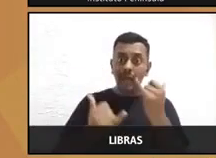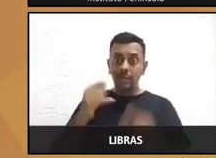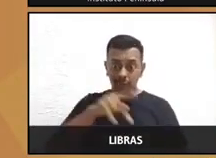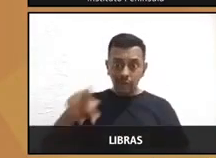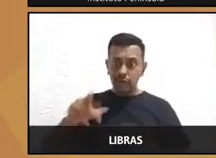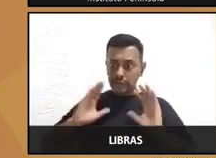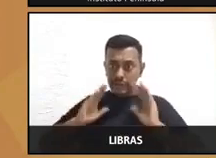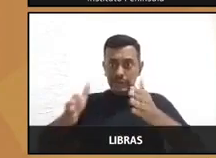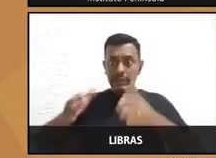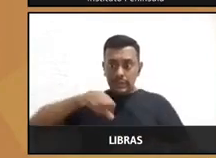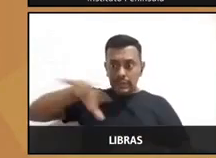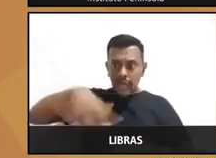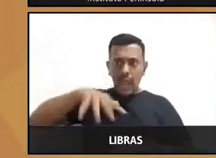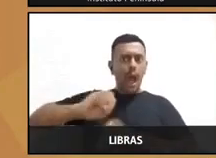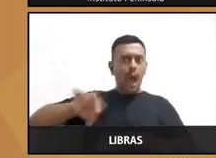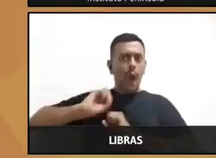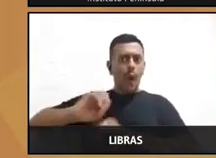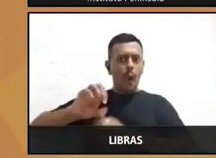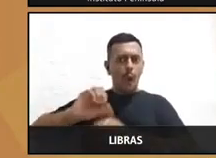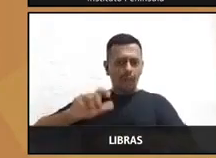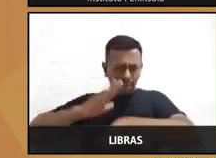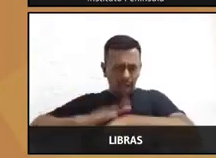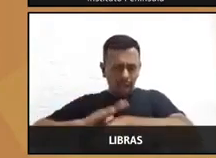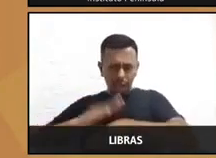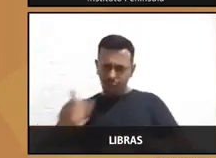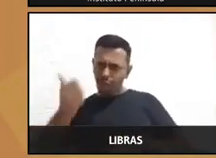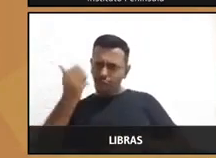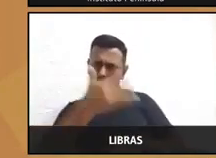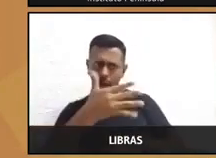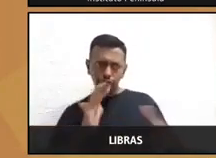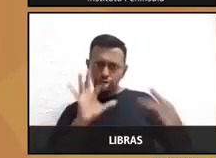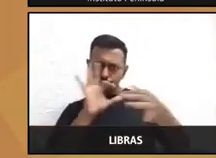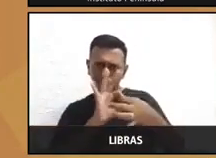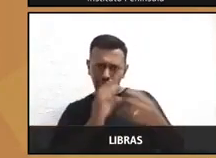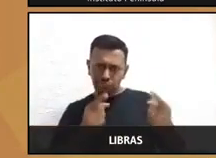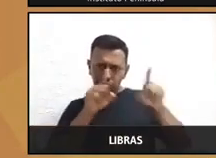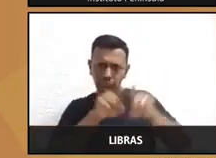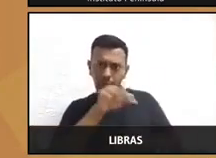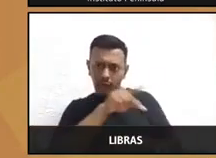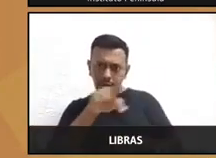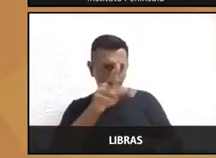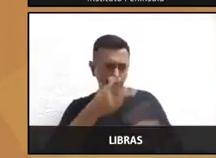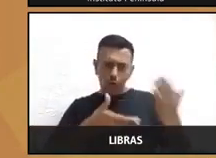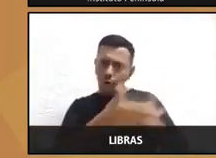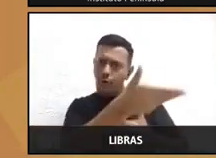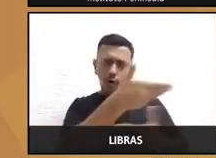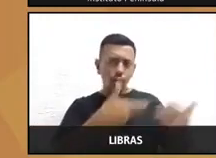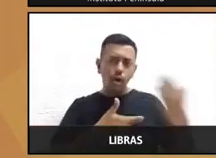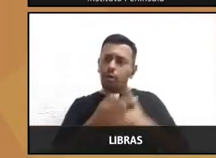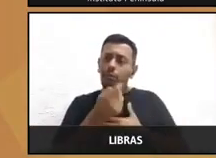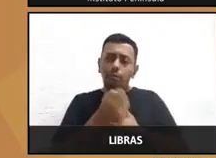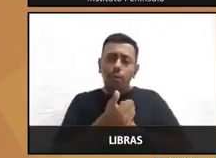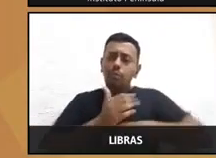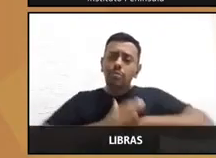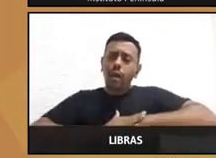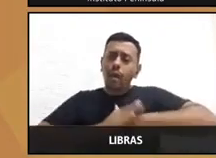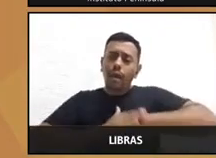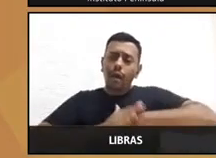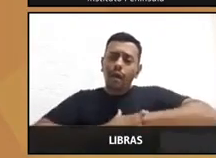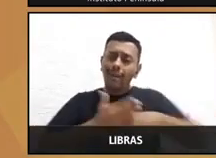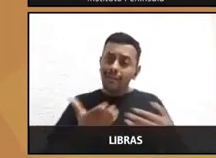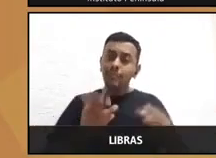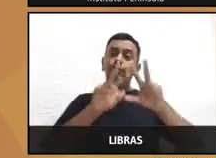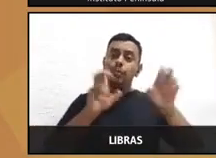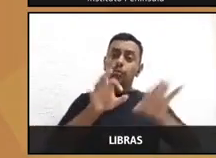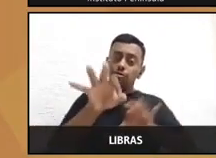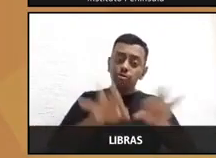professores para gerar conteúdo, para aprender melhores práticas, para fazer projetos relacionados à